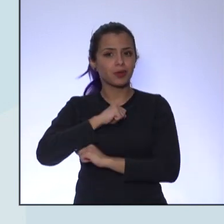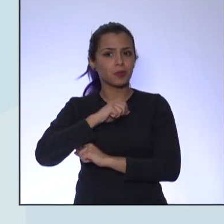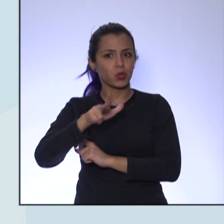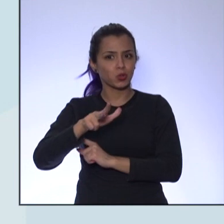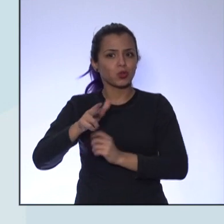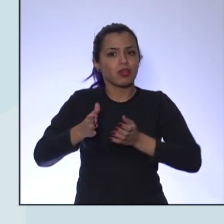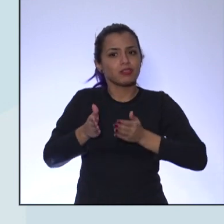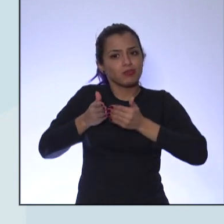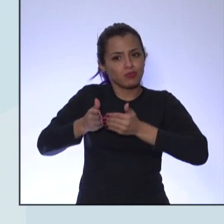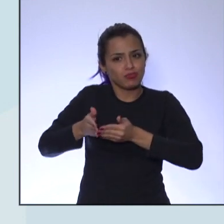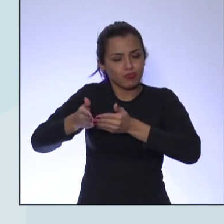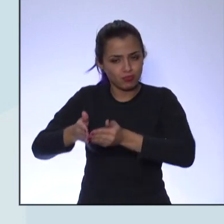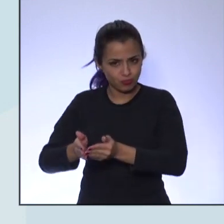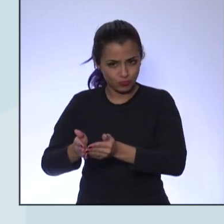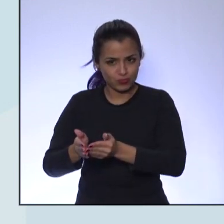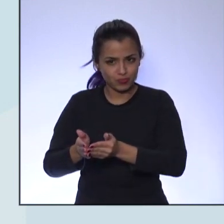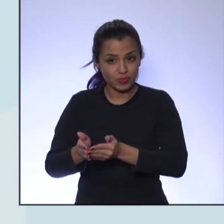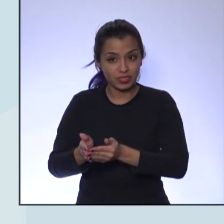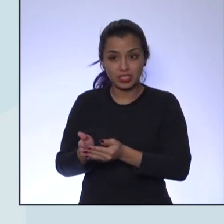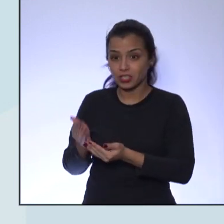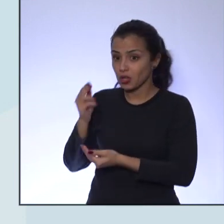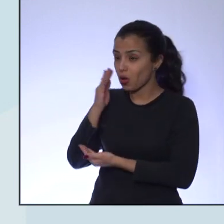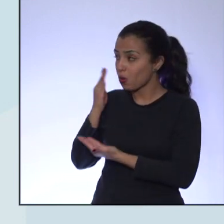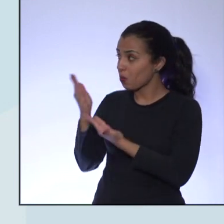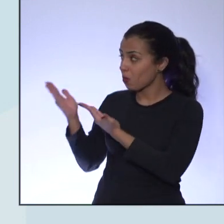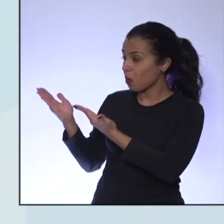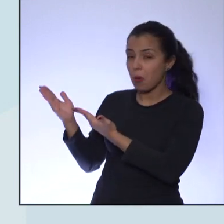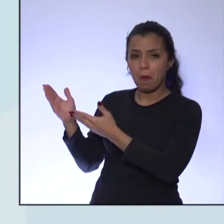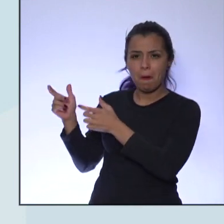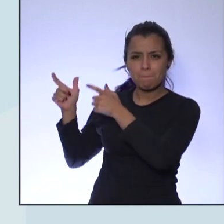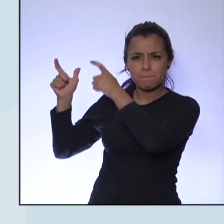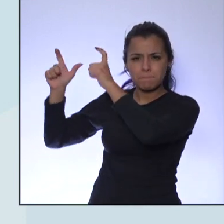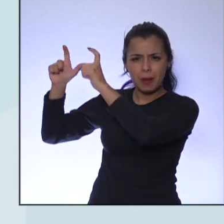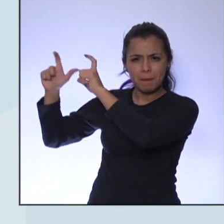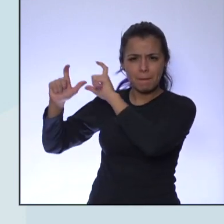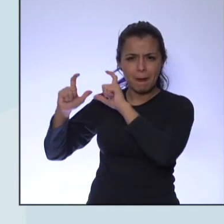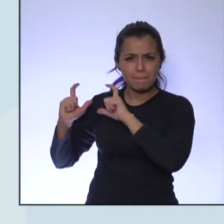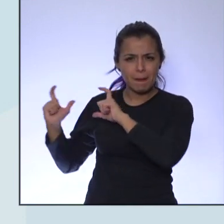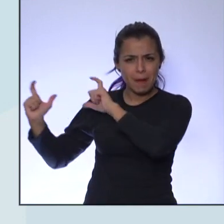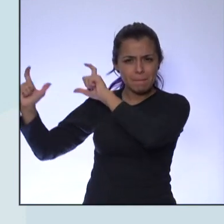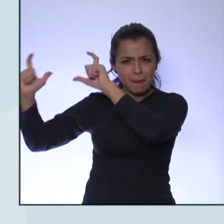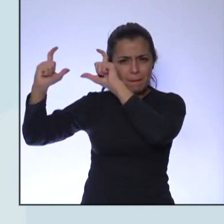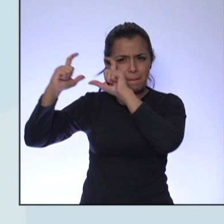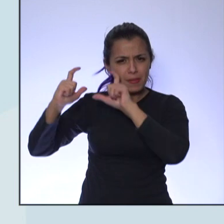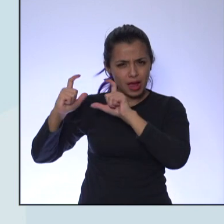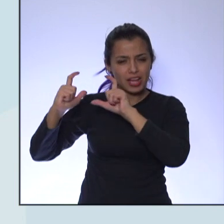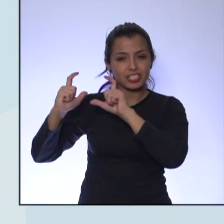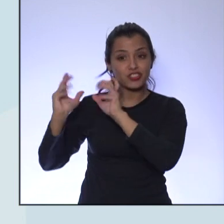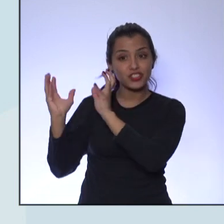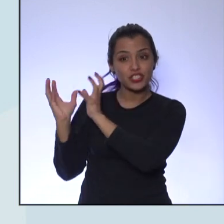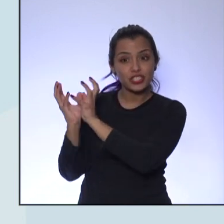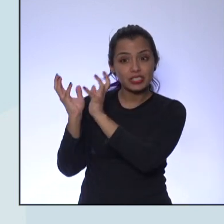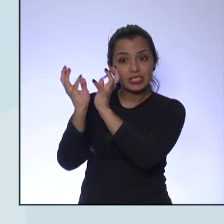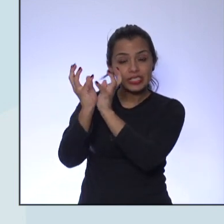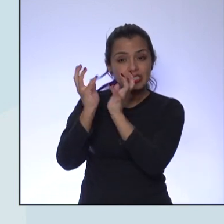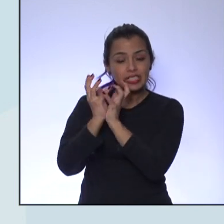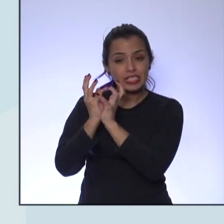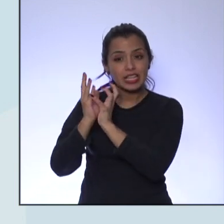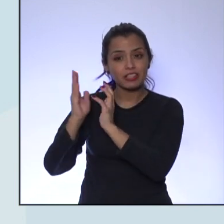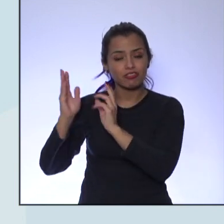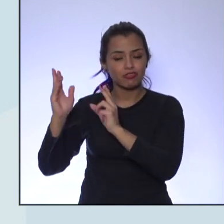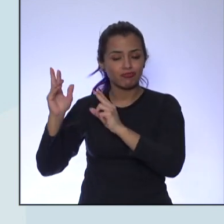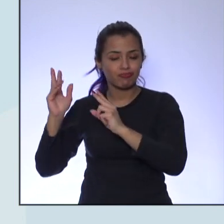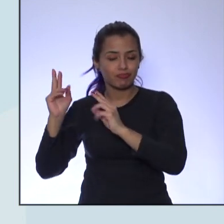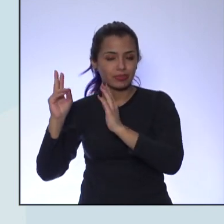todo o território brasileiro era composto por alguma tribo. E, nesse momento, a gente consegue observar que a